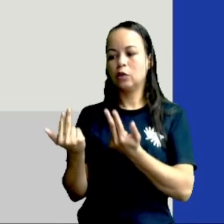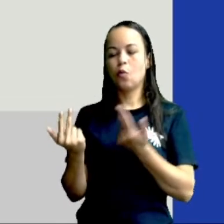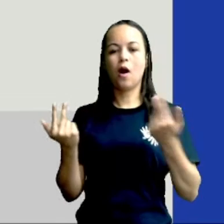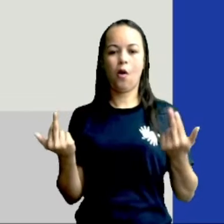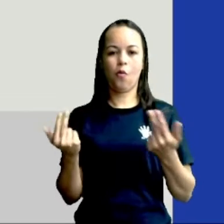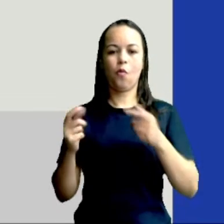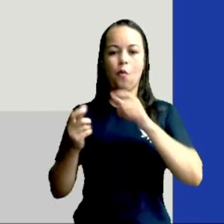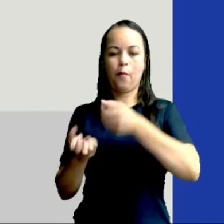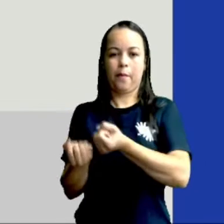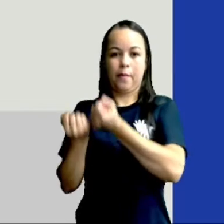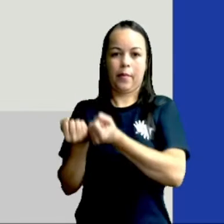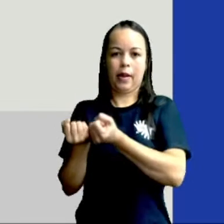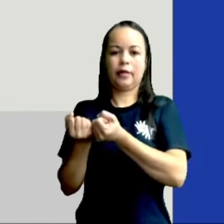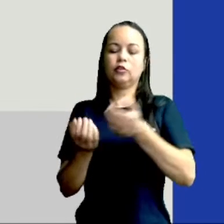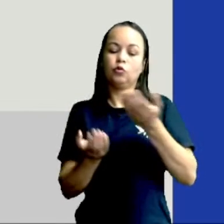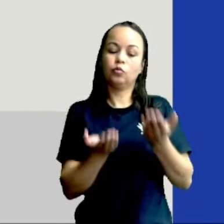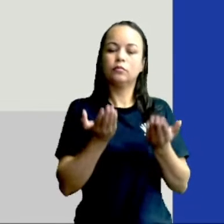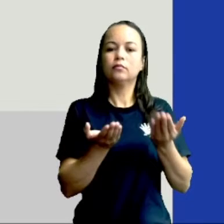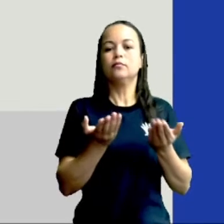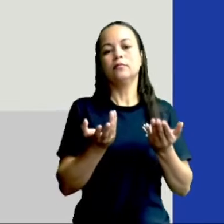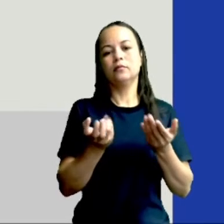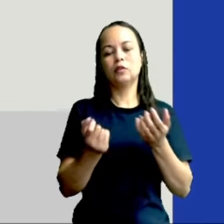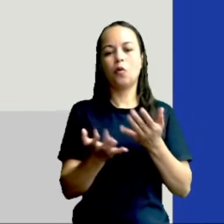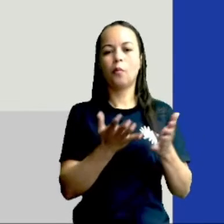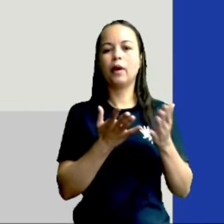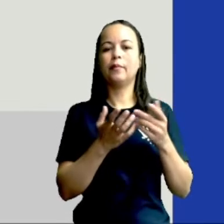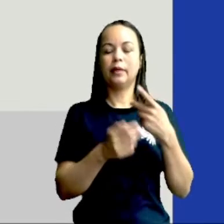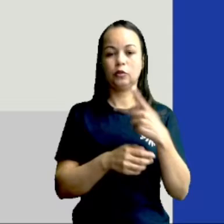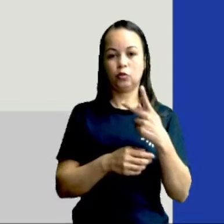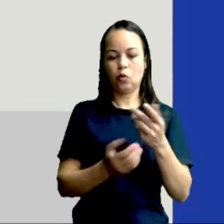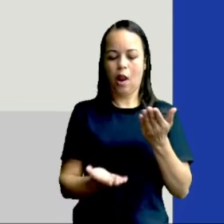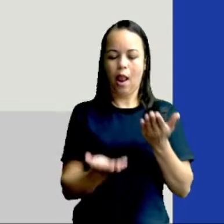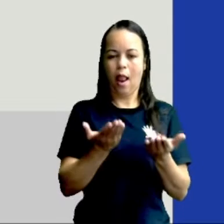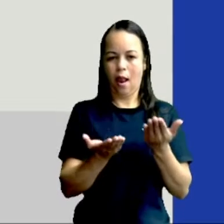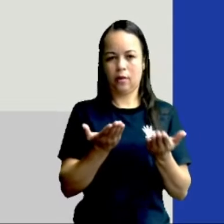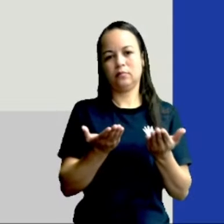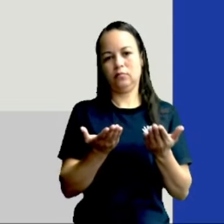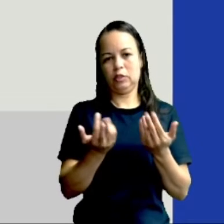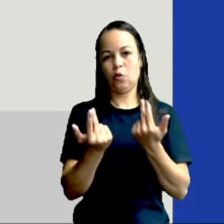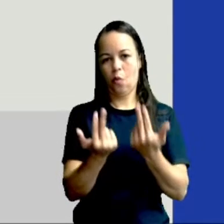pesos do outro lado representa o complemento aí do lado que tem o